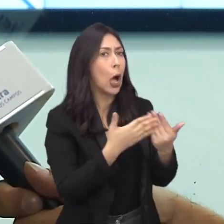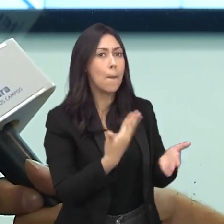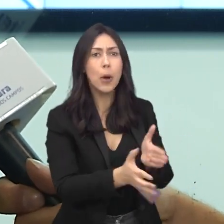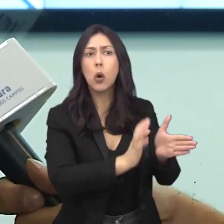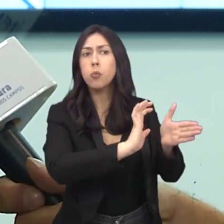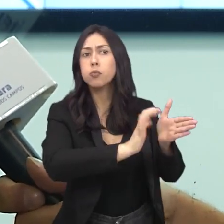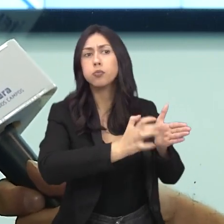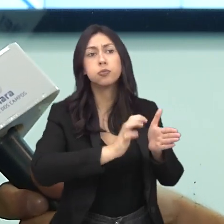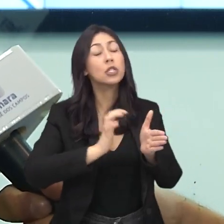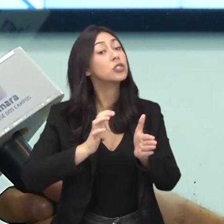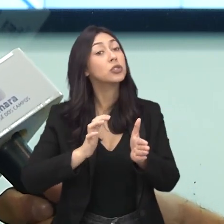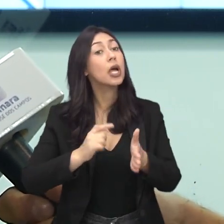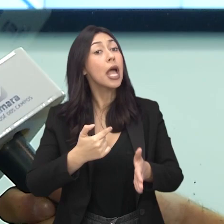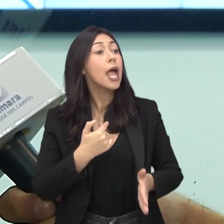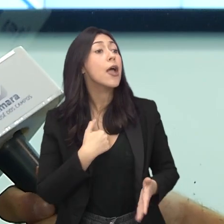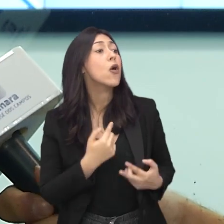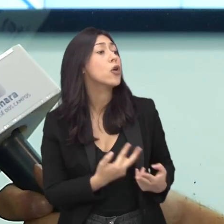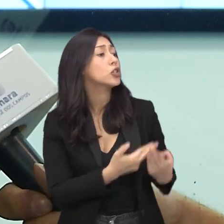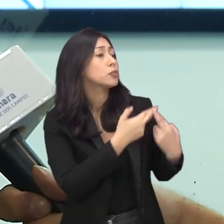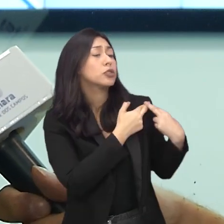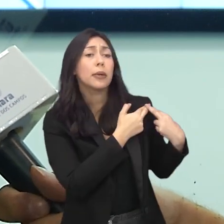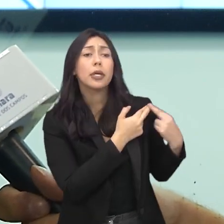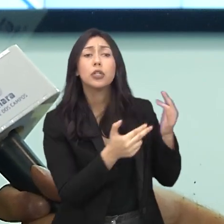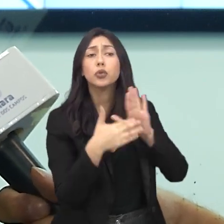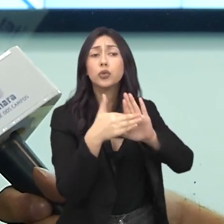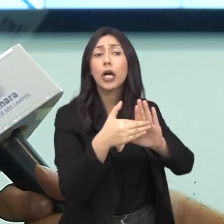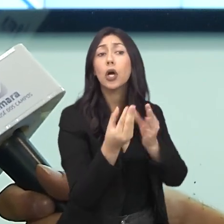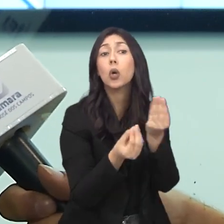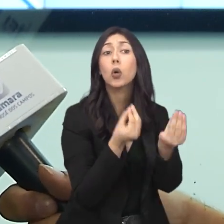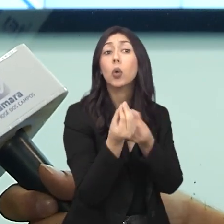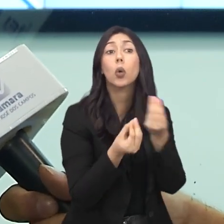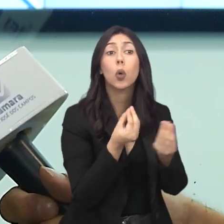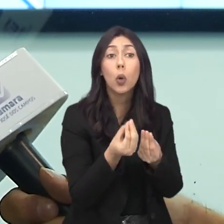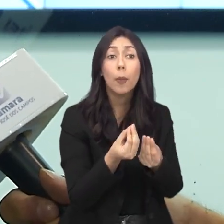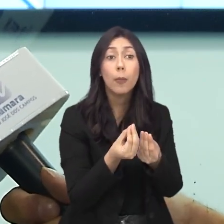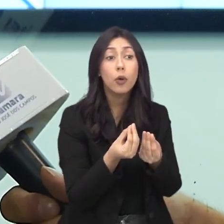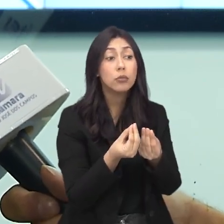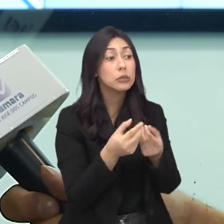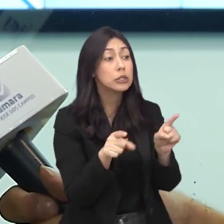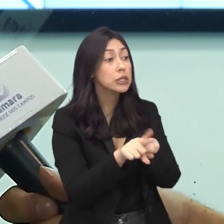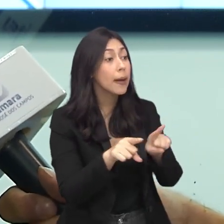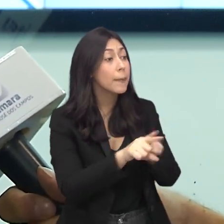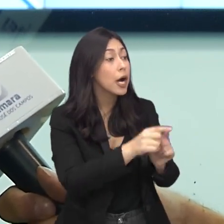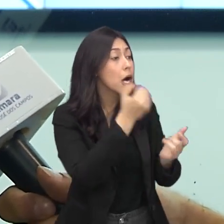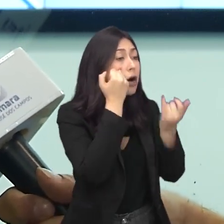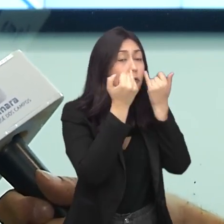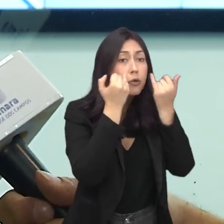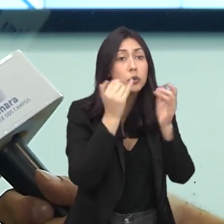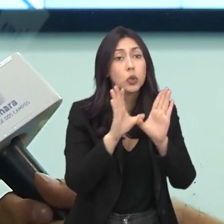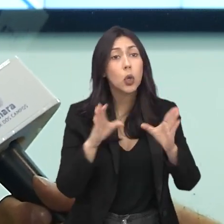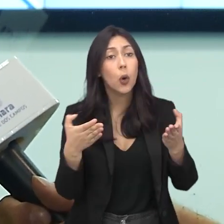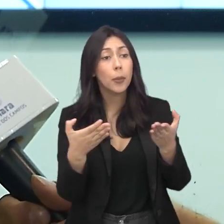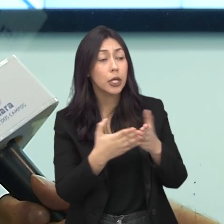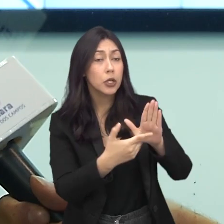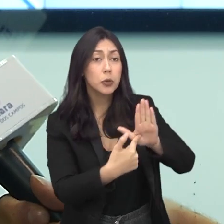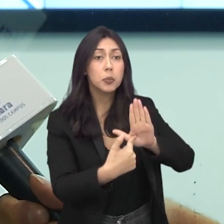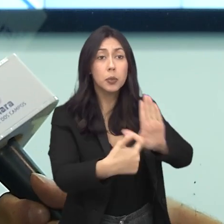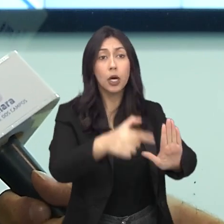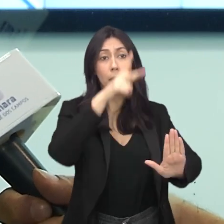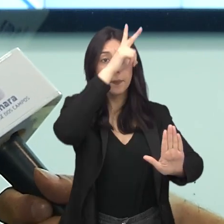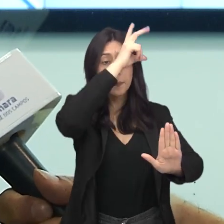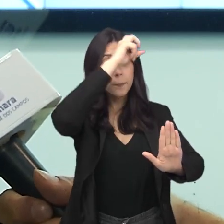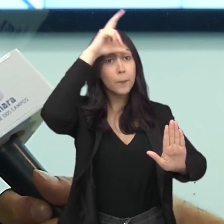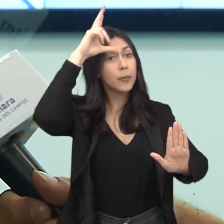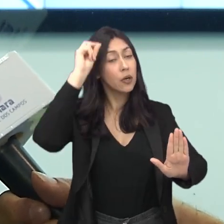partido, independente de quem esteja governando, posso ajudar a comunidade, ouvir a comunidade e trazer para o